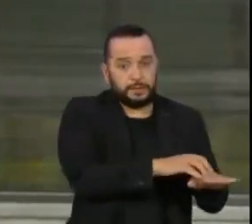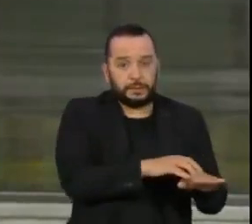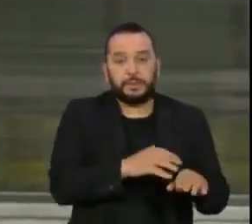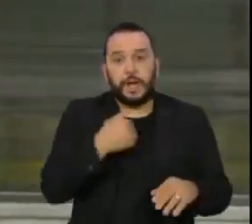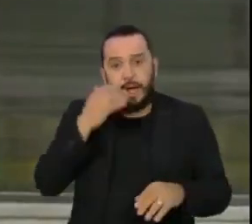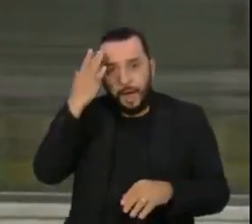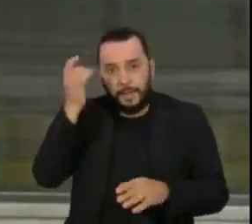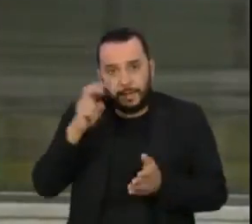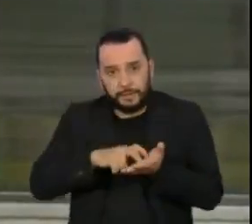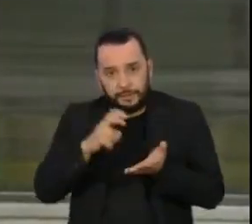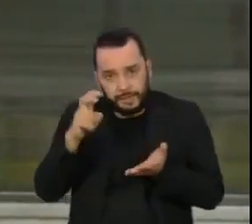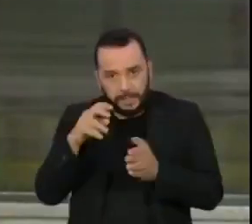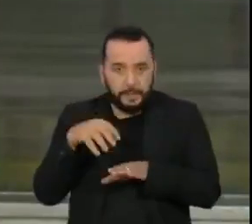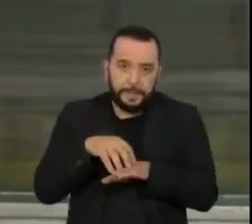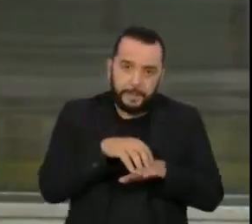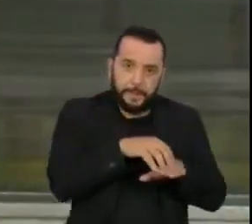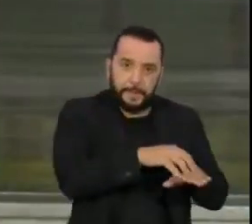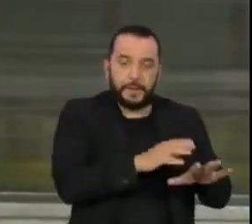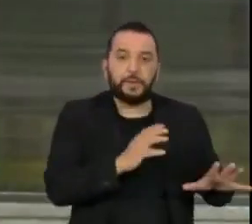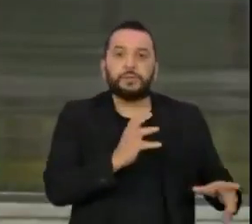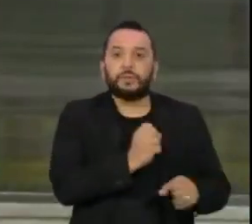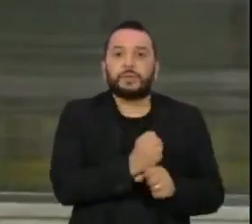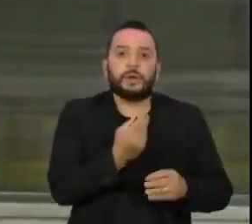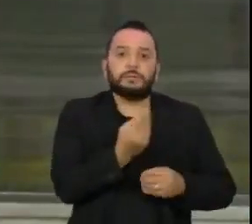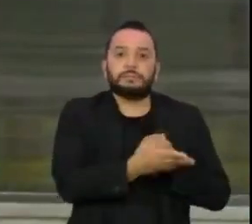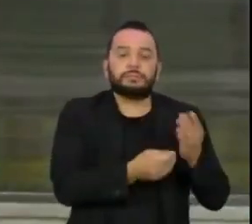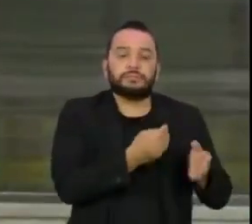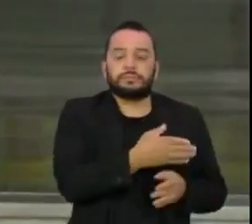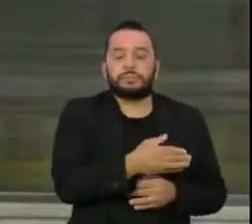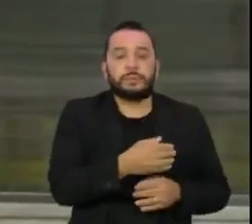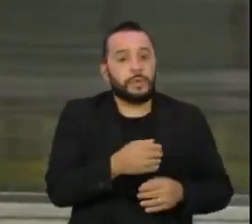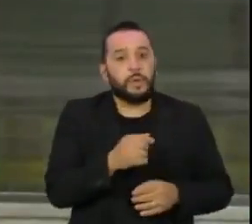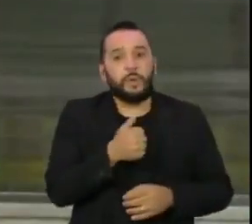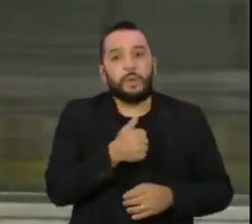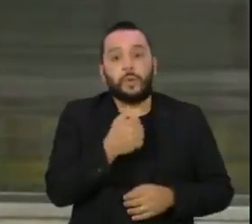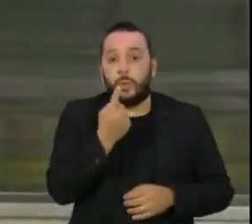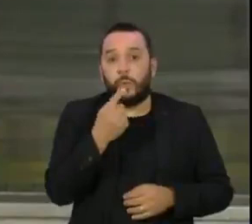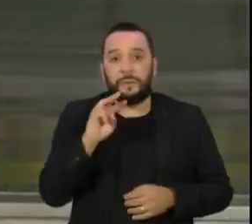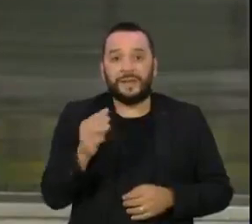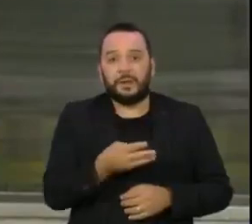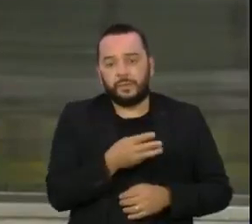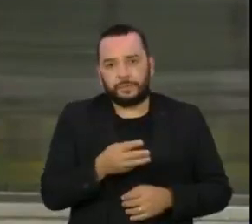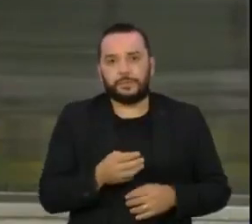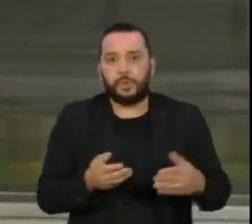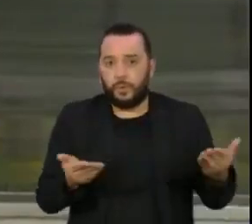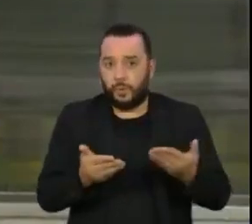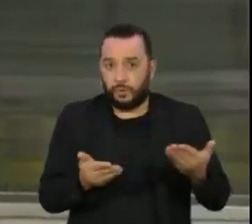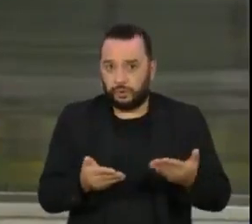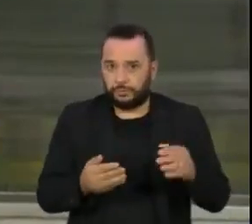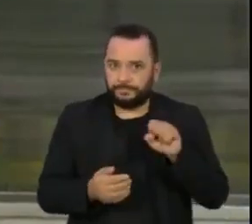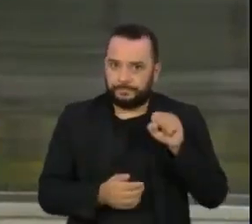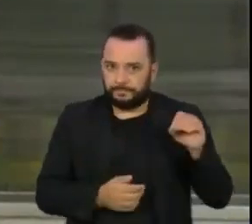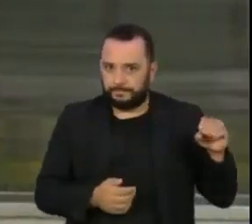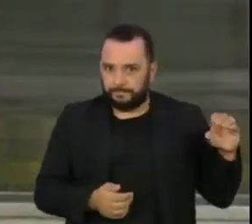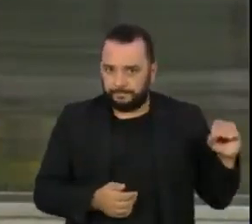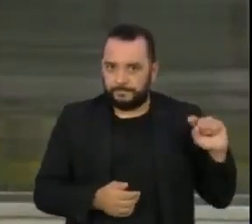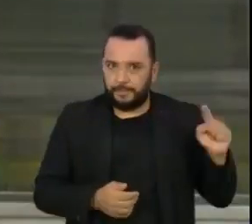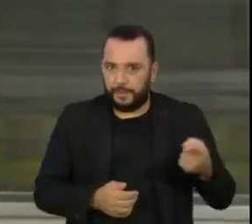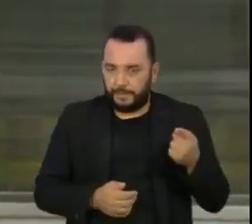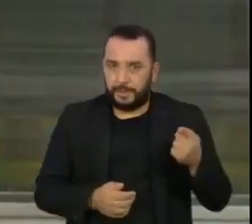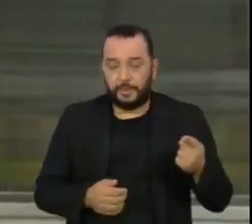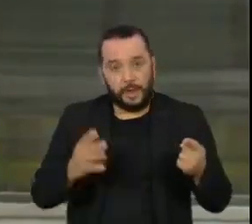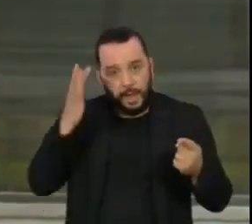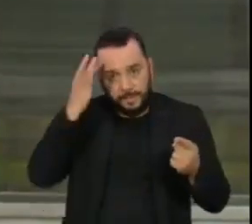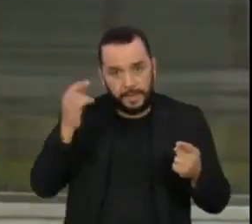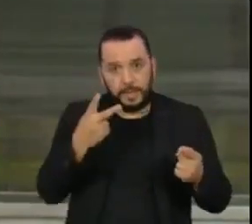de doses da vacina do Butantan. Hoje já entregamos 800 mil doses, amanhã pela manhã mais 200